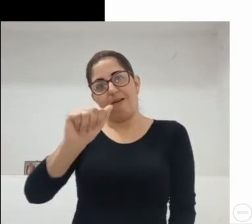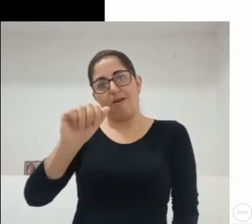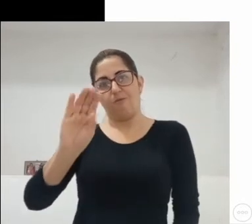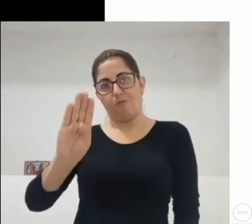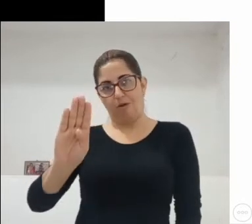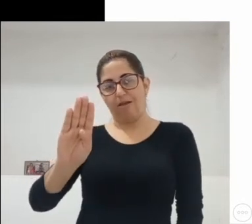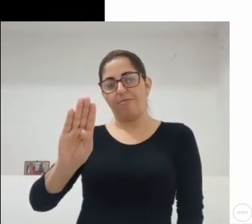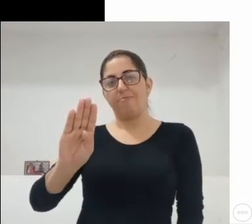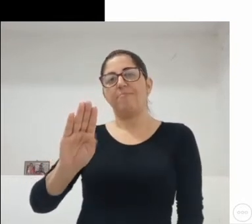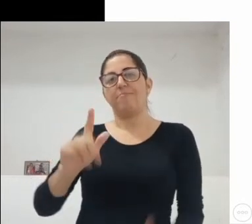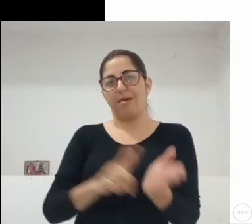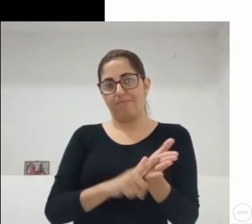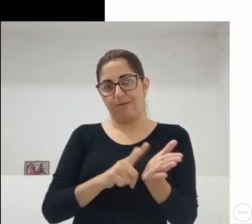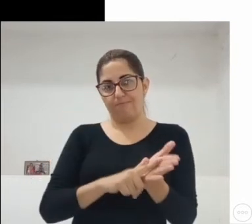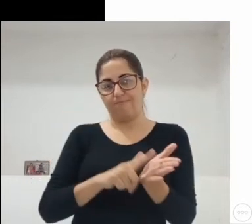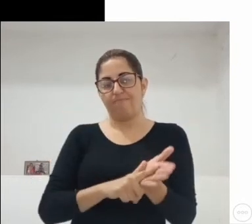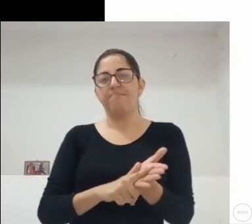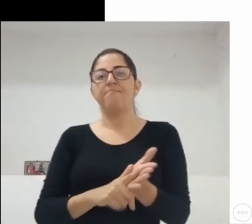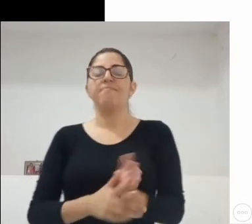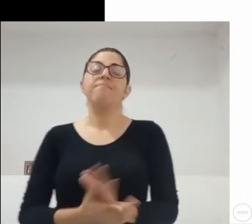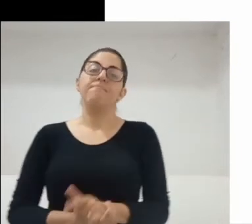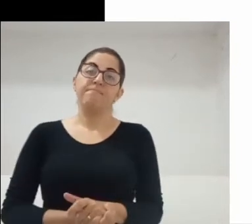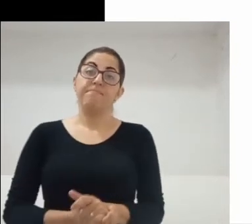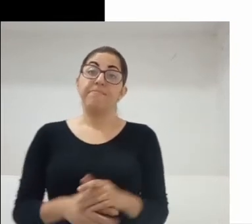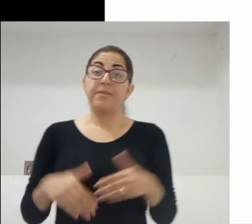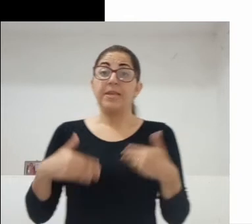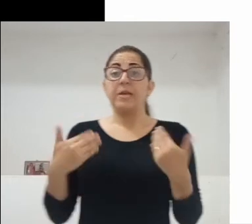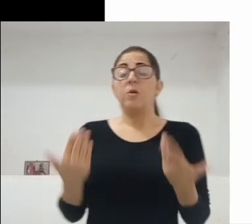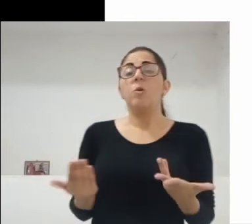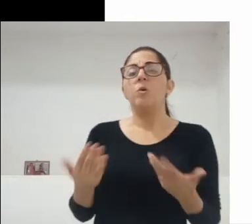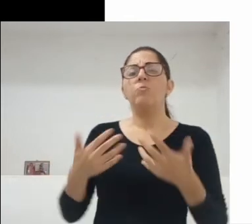até a folha A4.